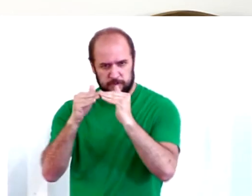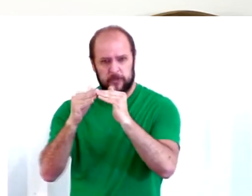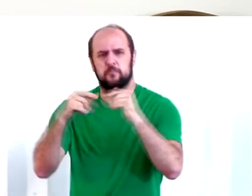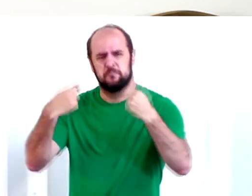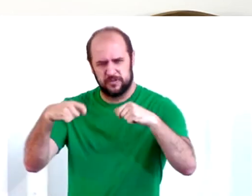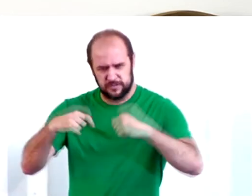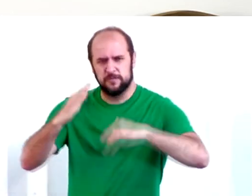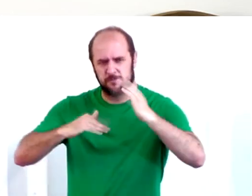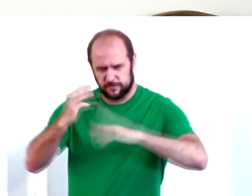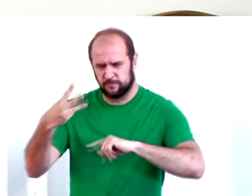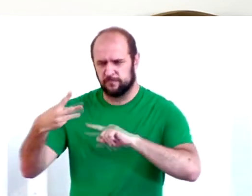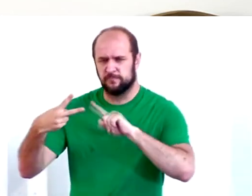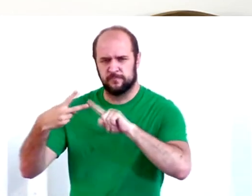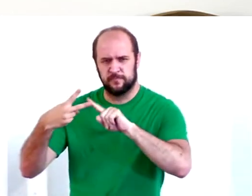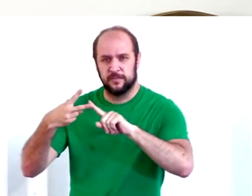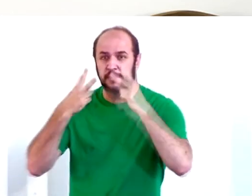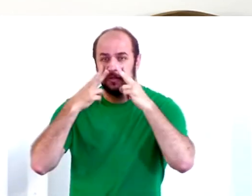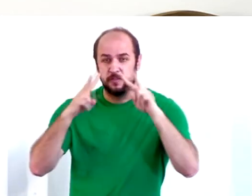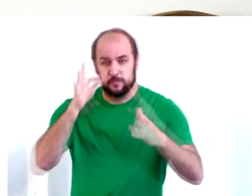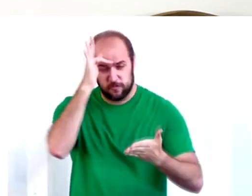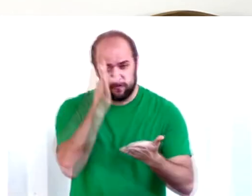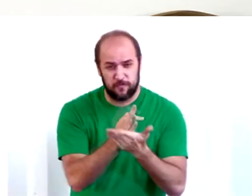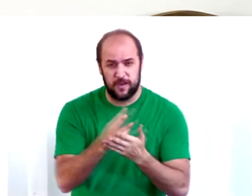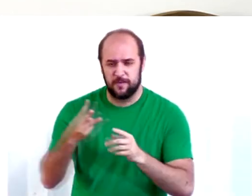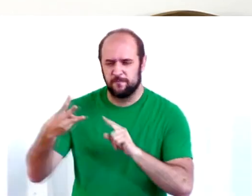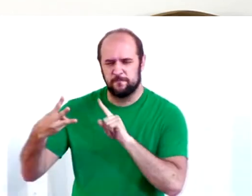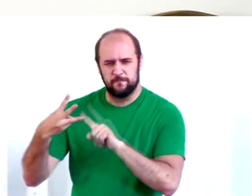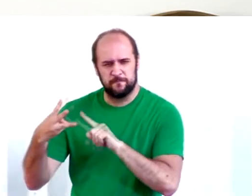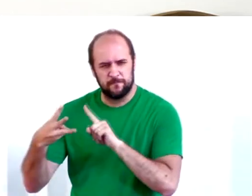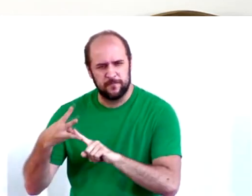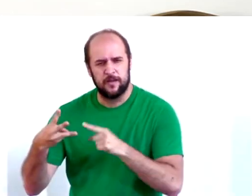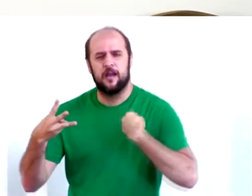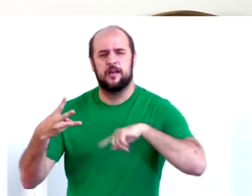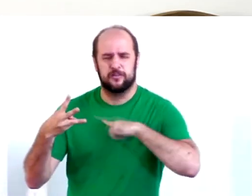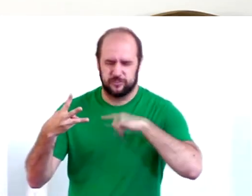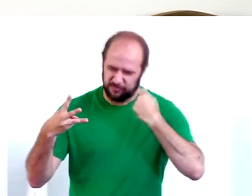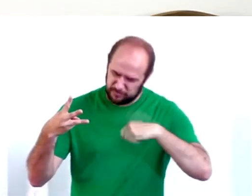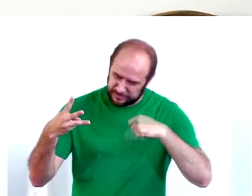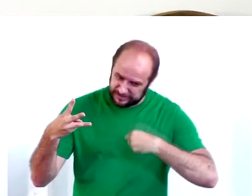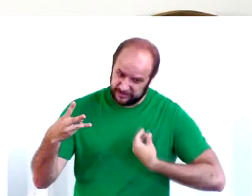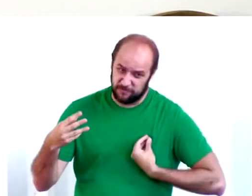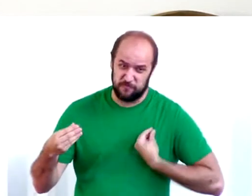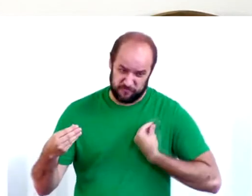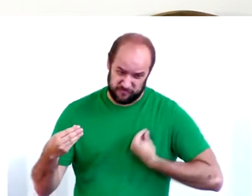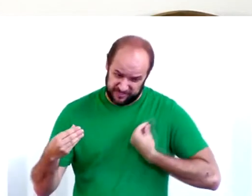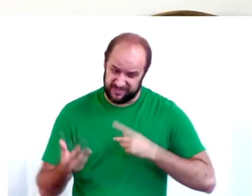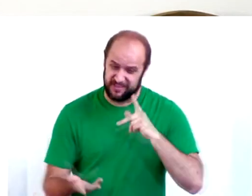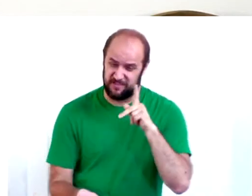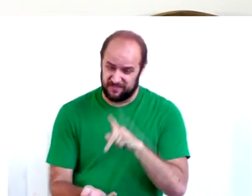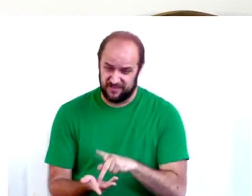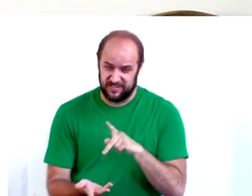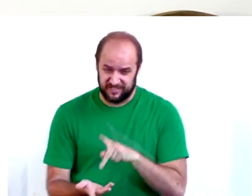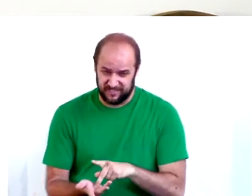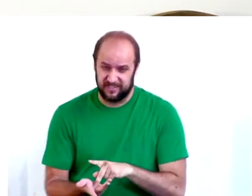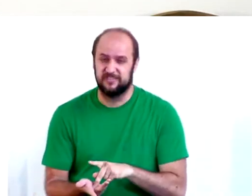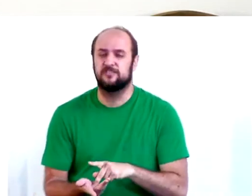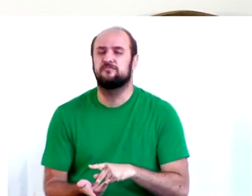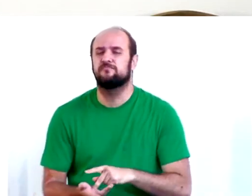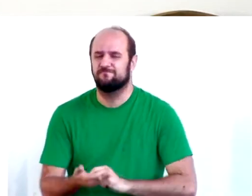nosso testemunho deve ser um testemunho de fé, e nós precisamos viver a verdade na